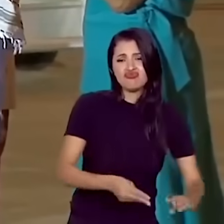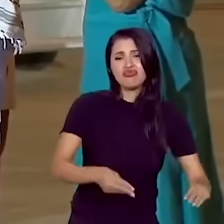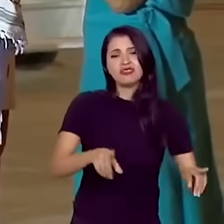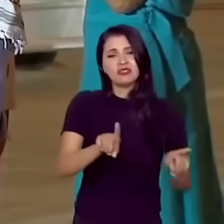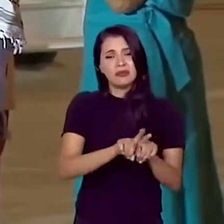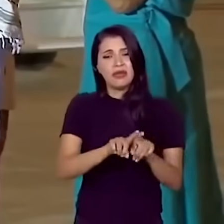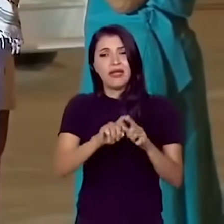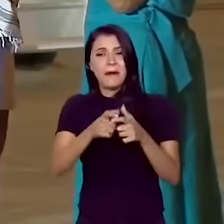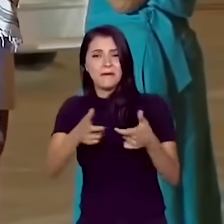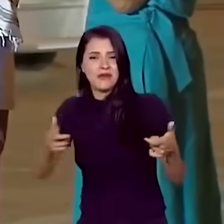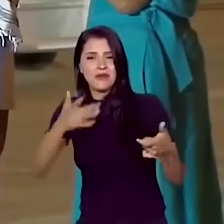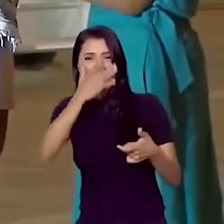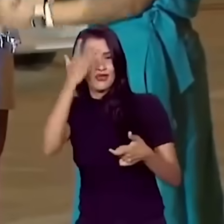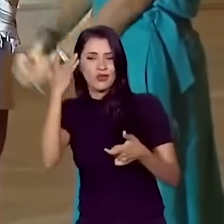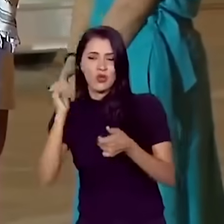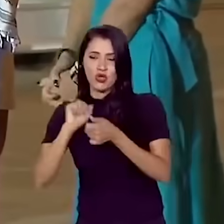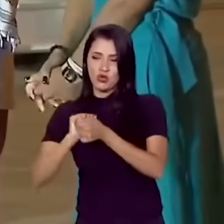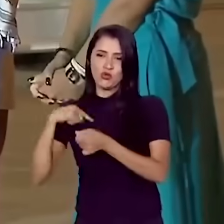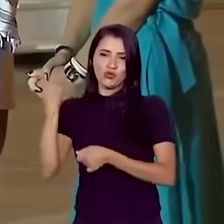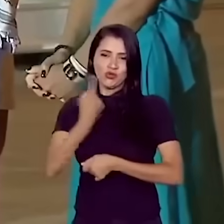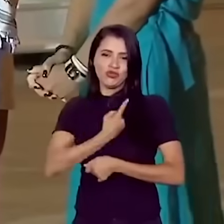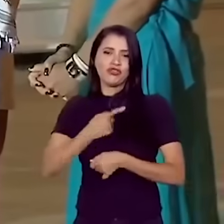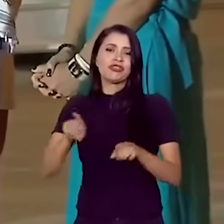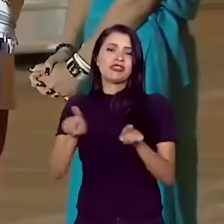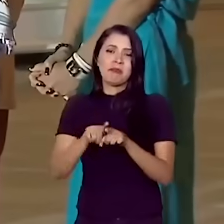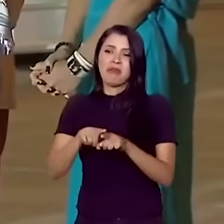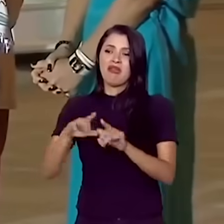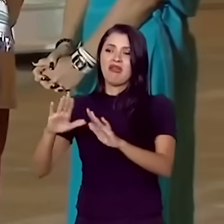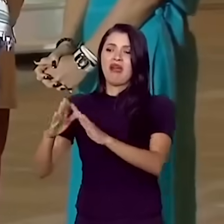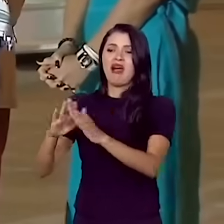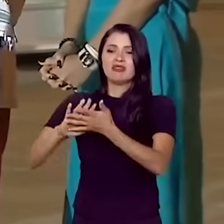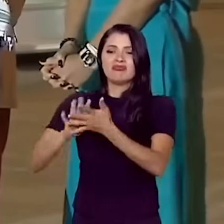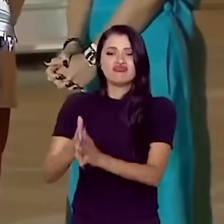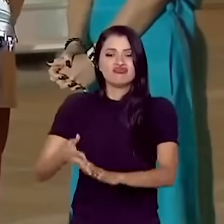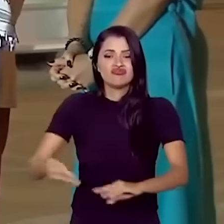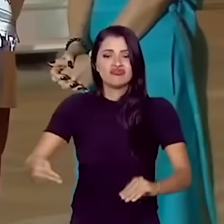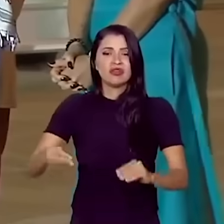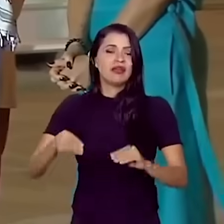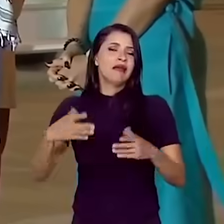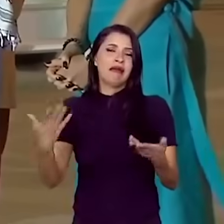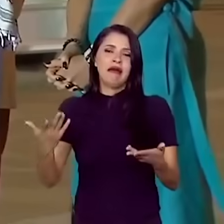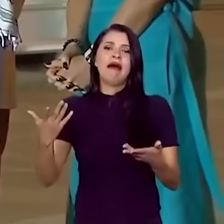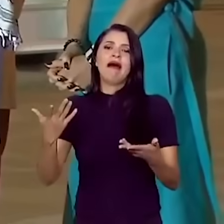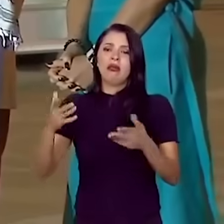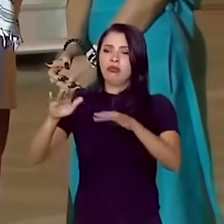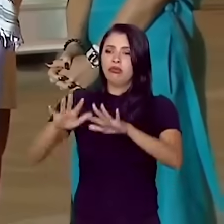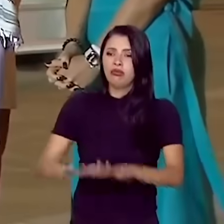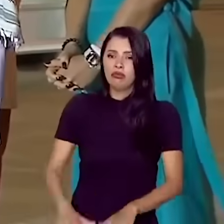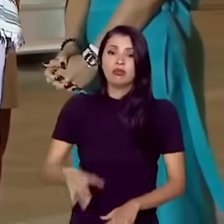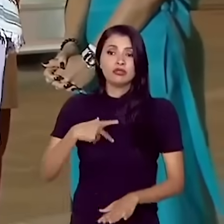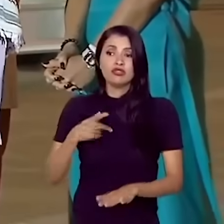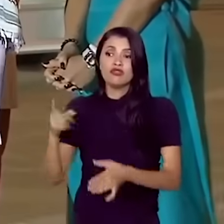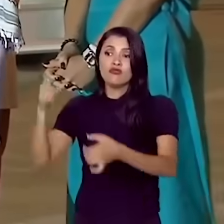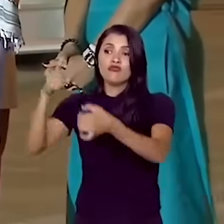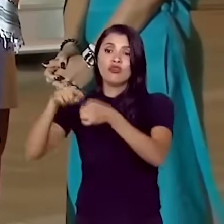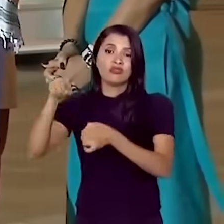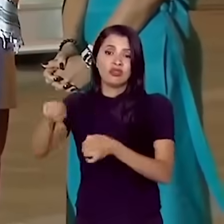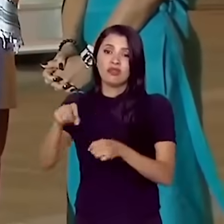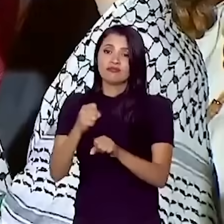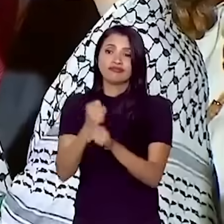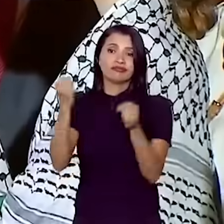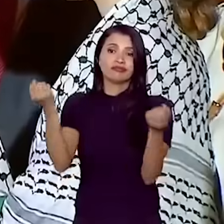A maioria da gente que vieram com a gente também não tem mais casa, então a gente também, se queremos um dia voltar para lá, não podemos.